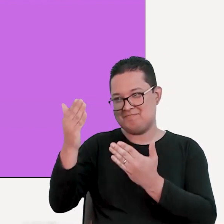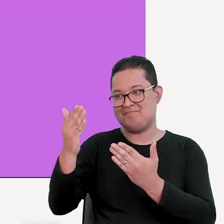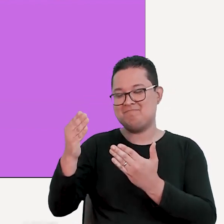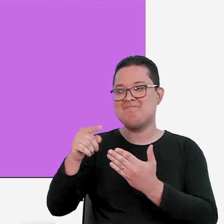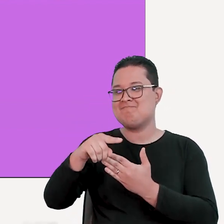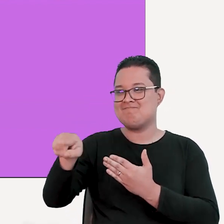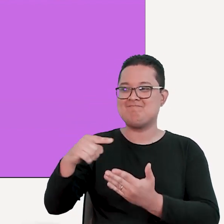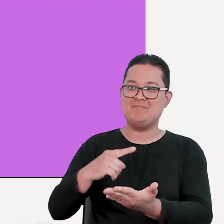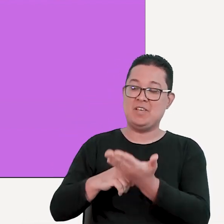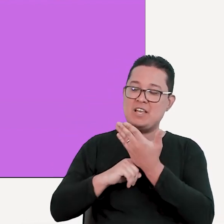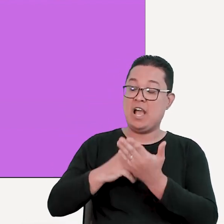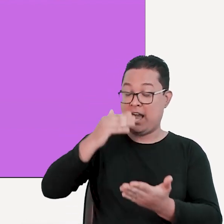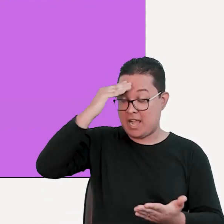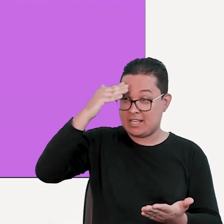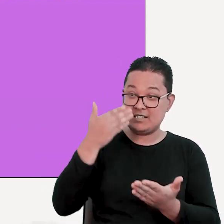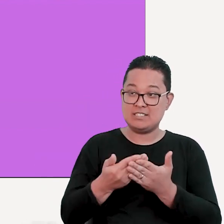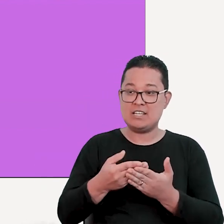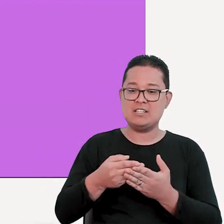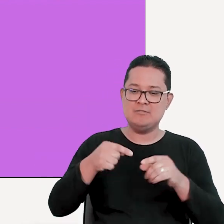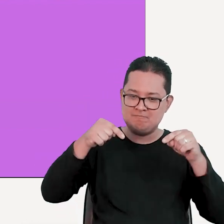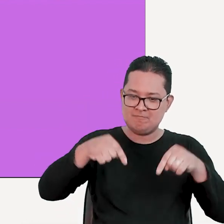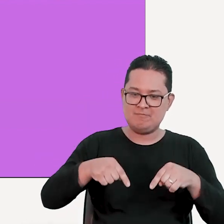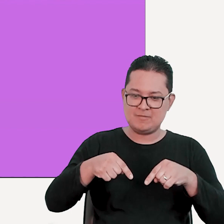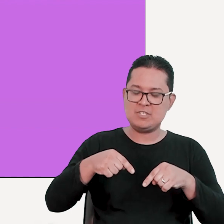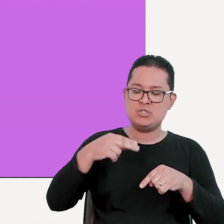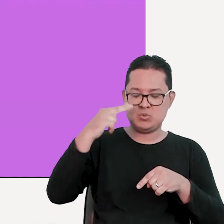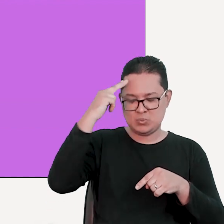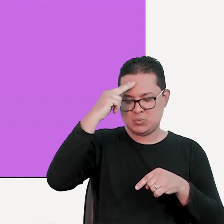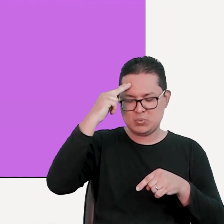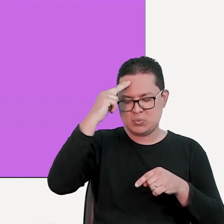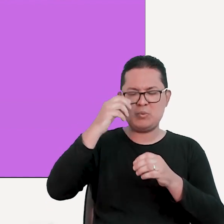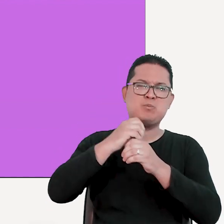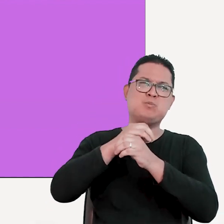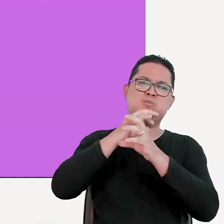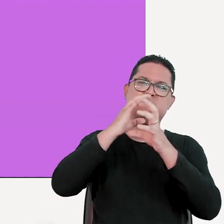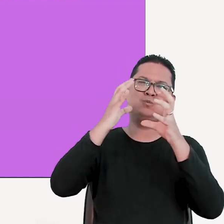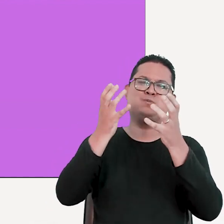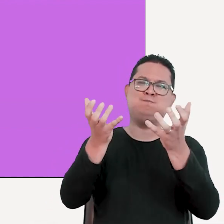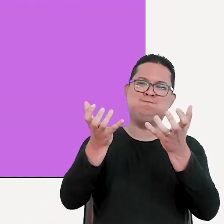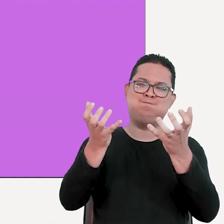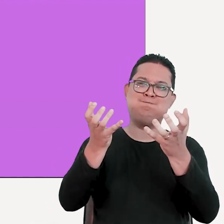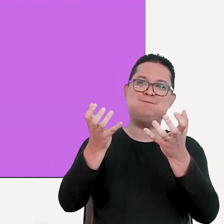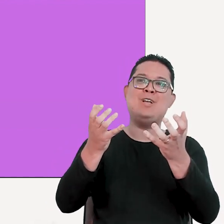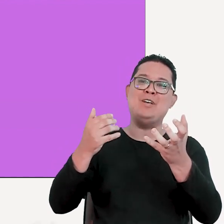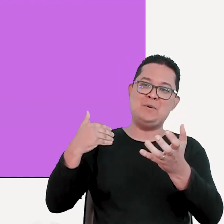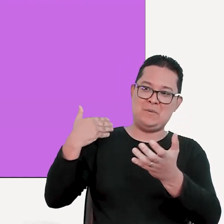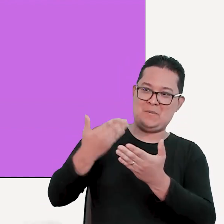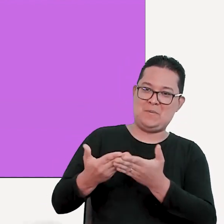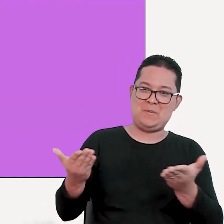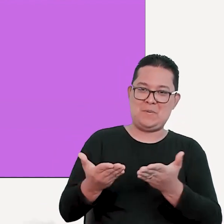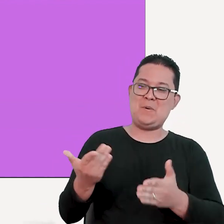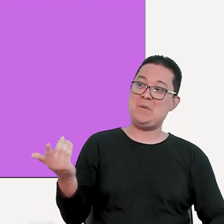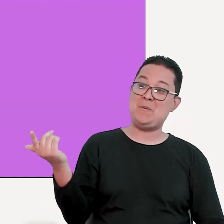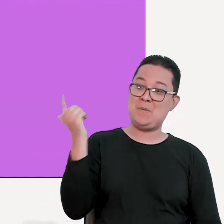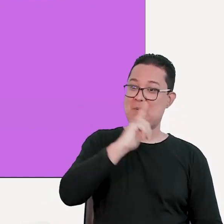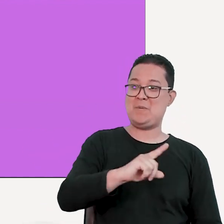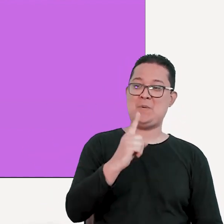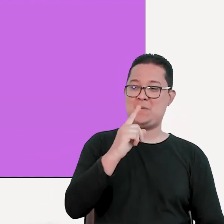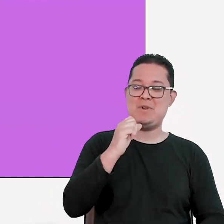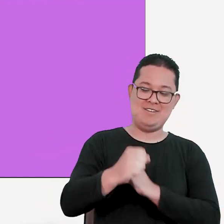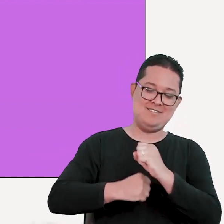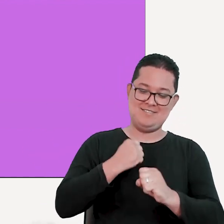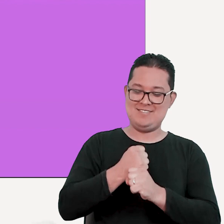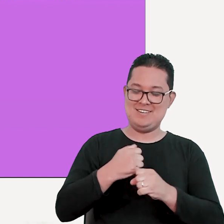muito obrigada por acreditar nesse sonho com a gente, né, nesse 1 ano de clube, e por incentivar a